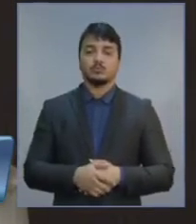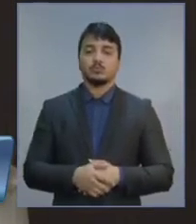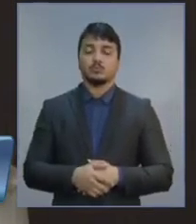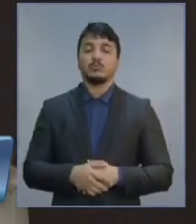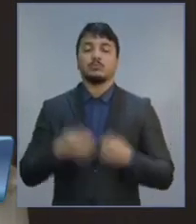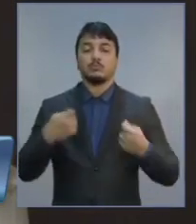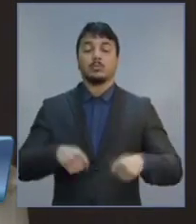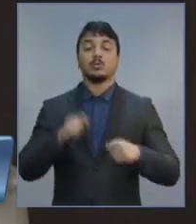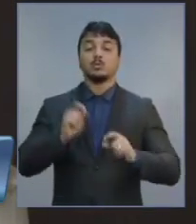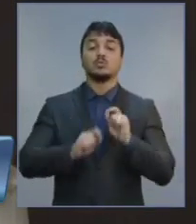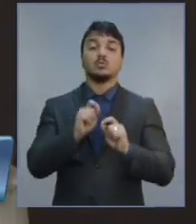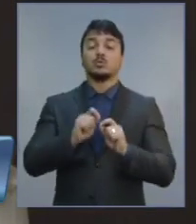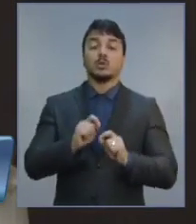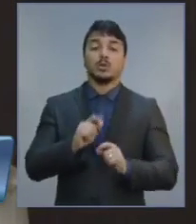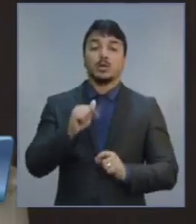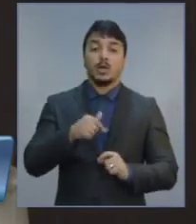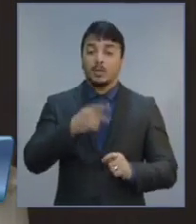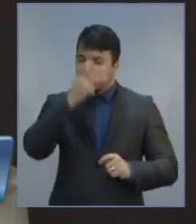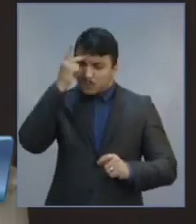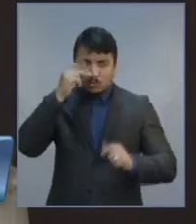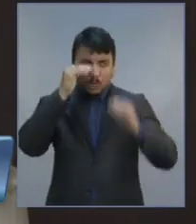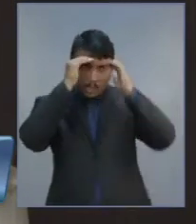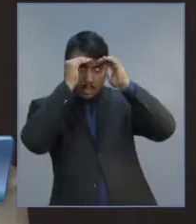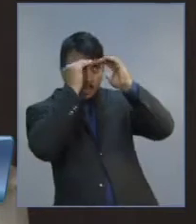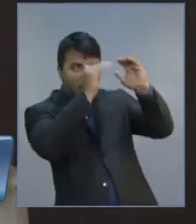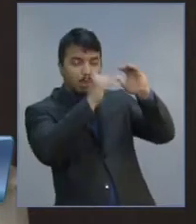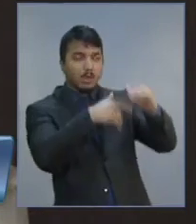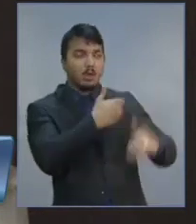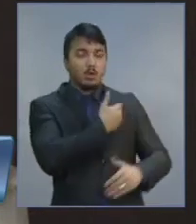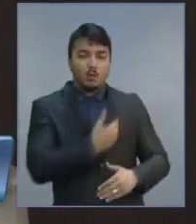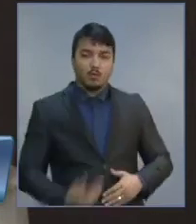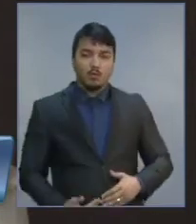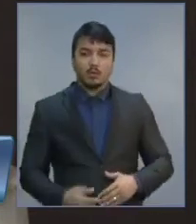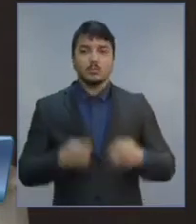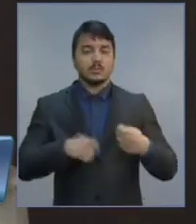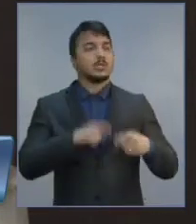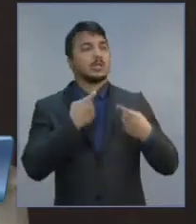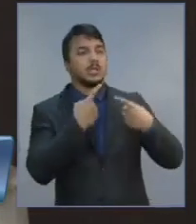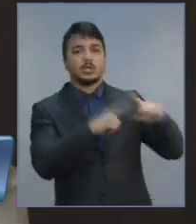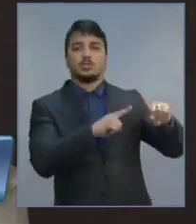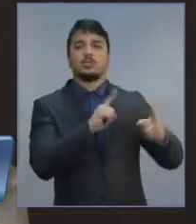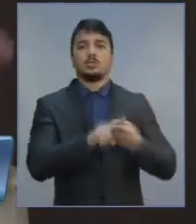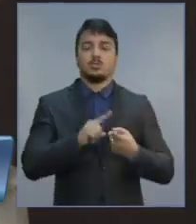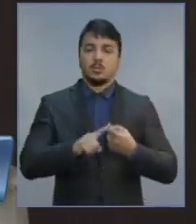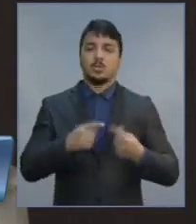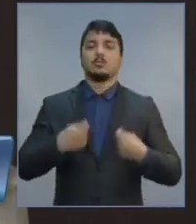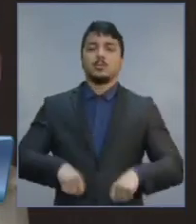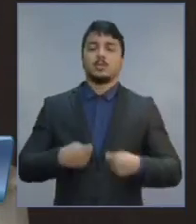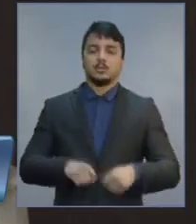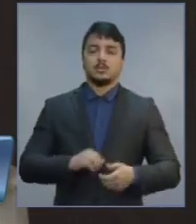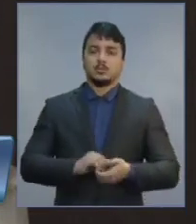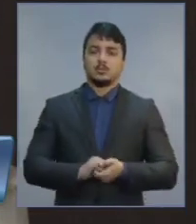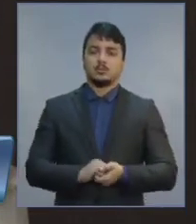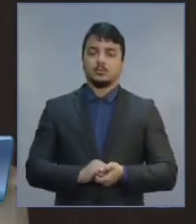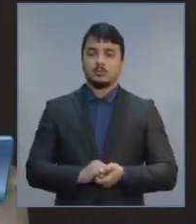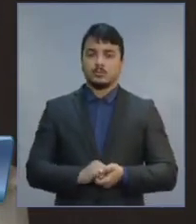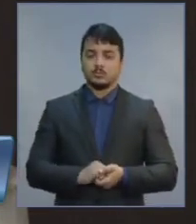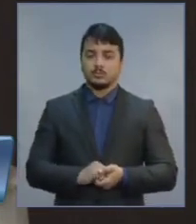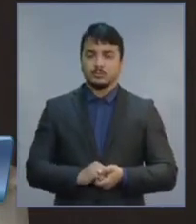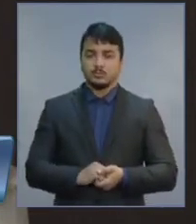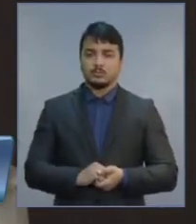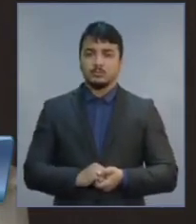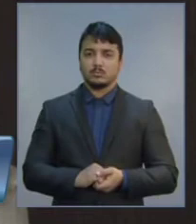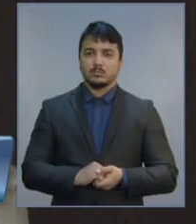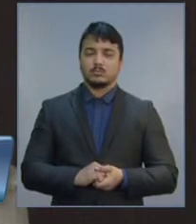É necessário que até aqueles que são leais ao governo sejam críticos ao governo. Mas este caminho da segurança